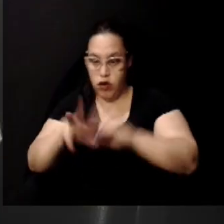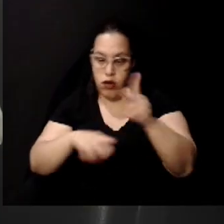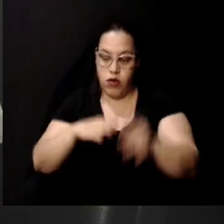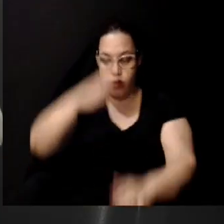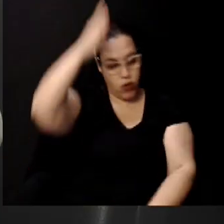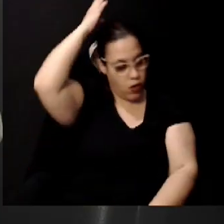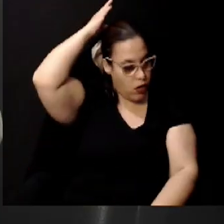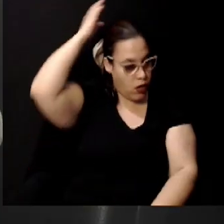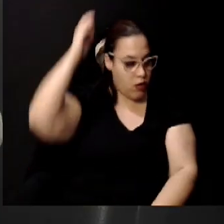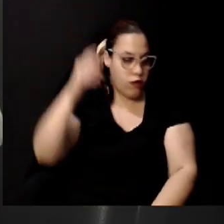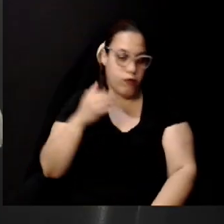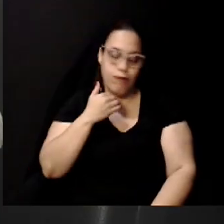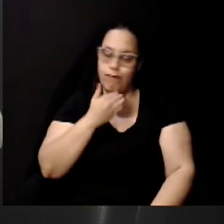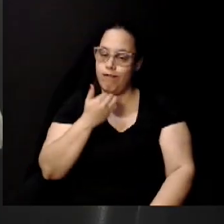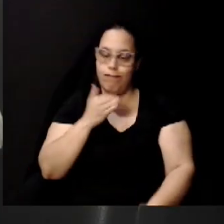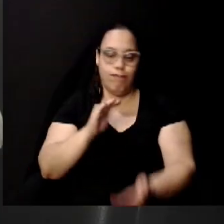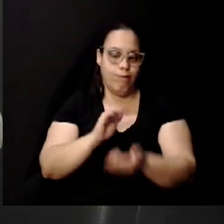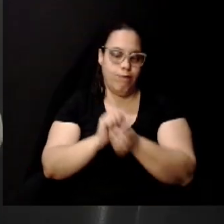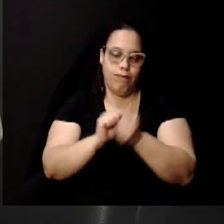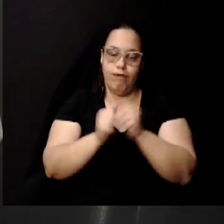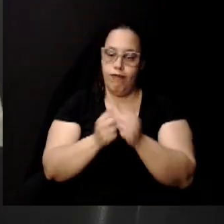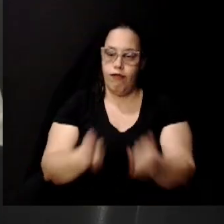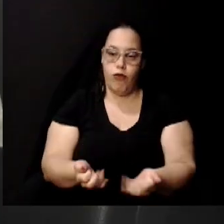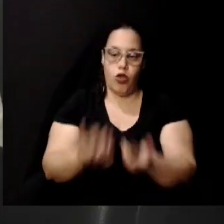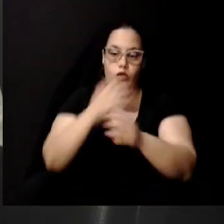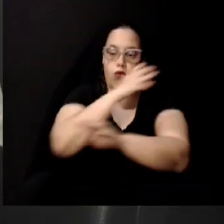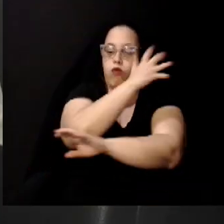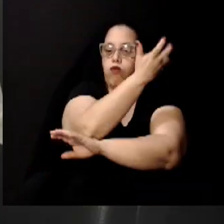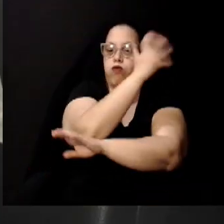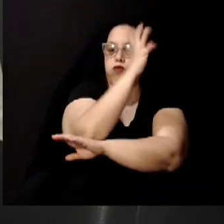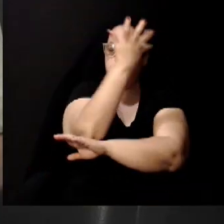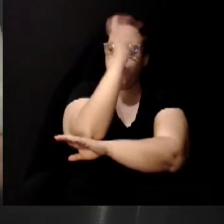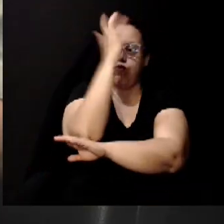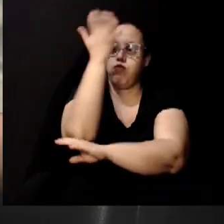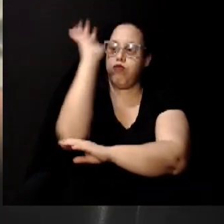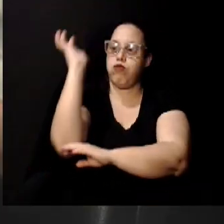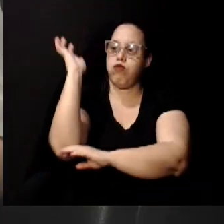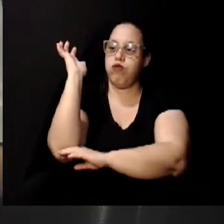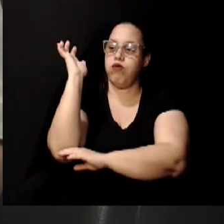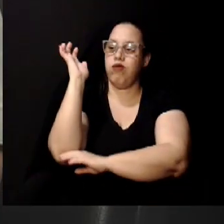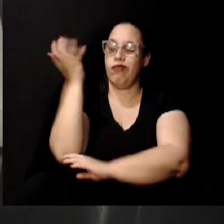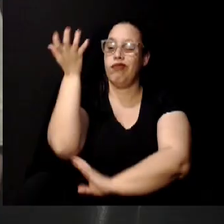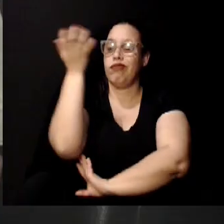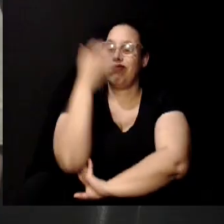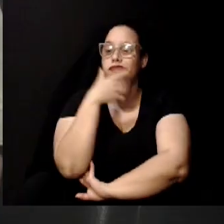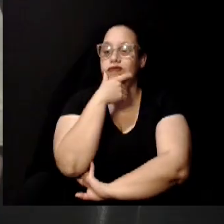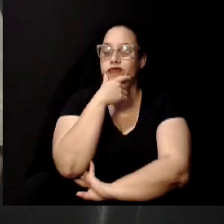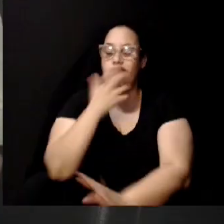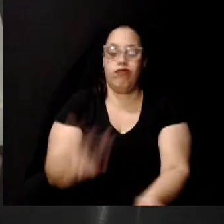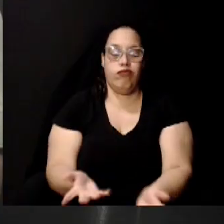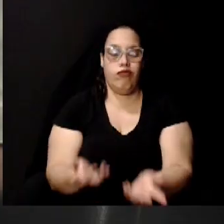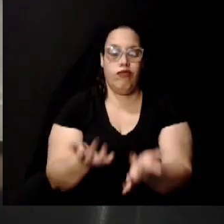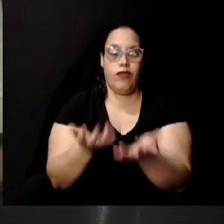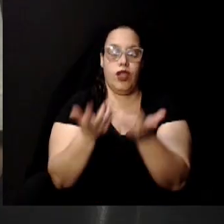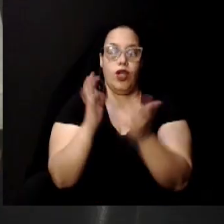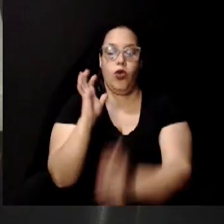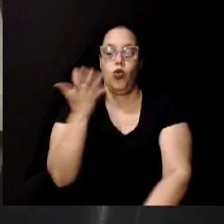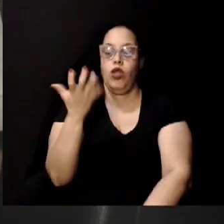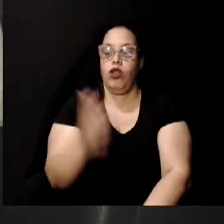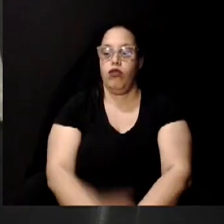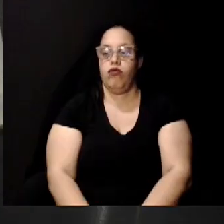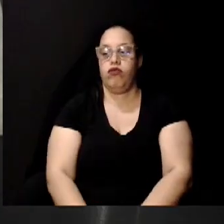está adaptado para apagar incêndio florestal. Então a questão é a seguinte, com um monte de foco de incêndio acontecendo, com